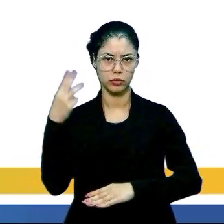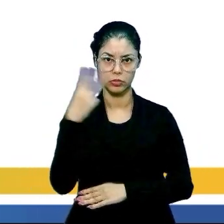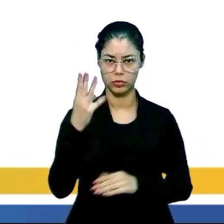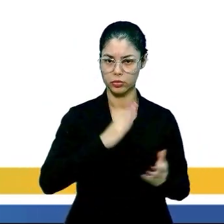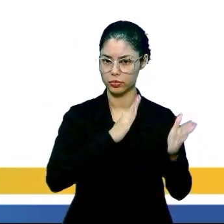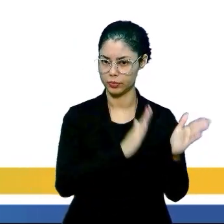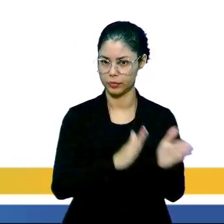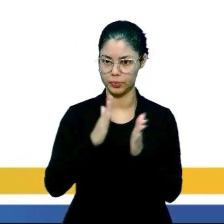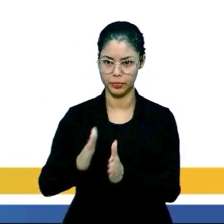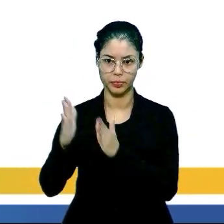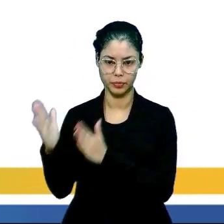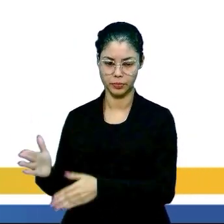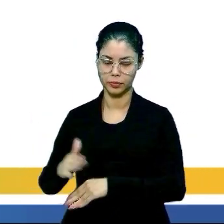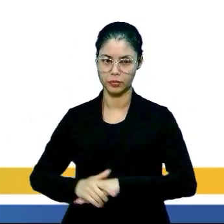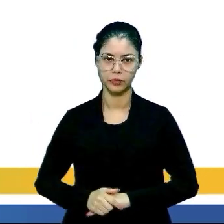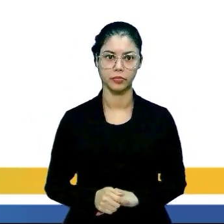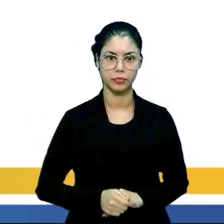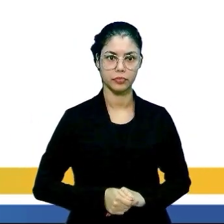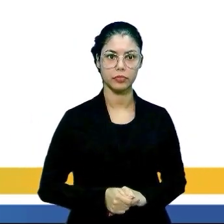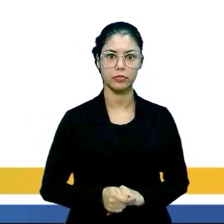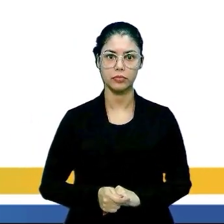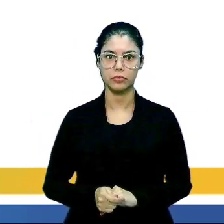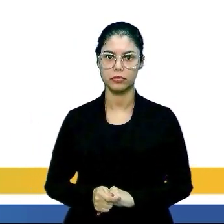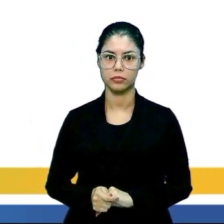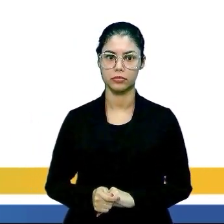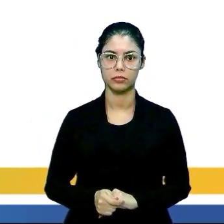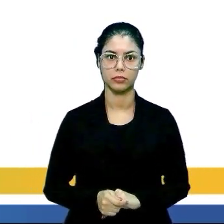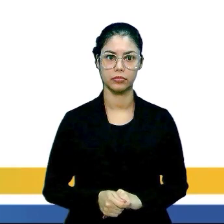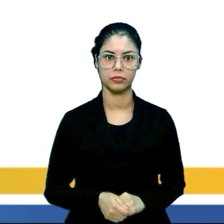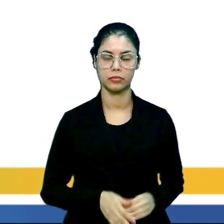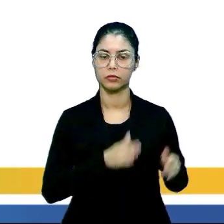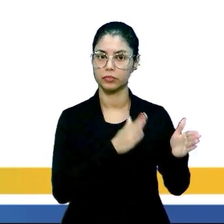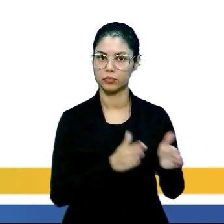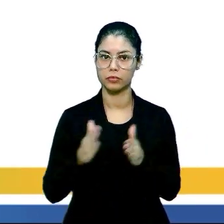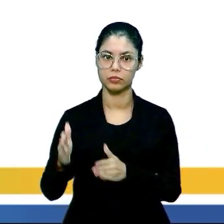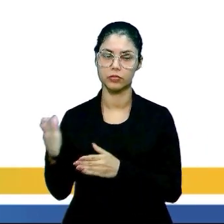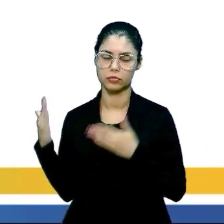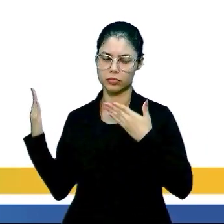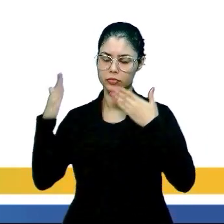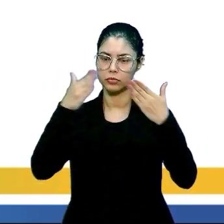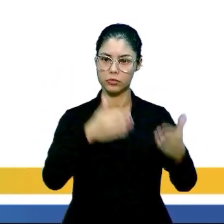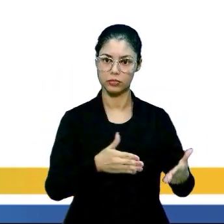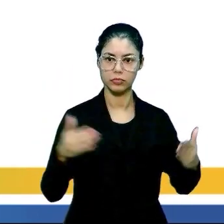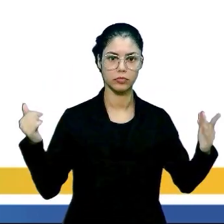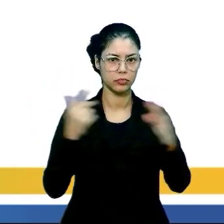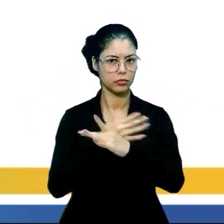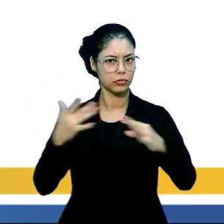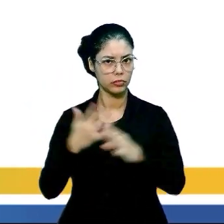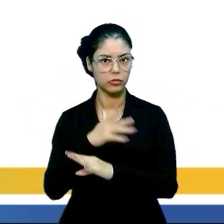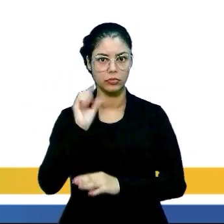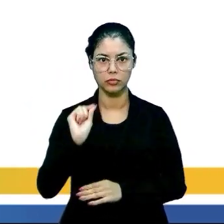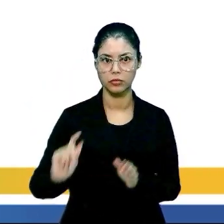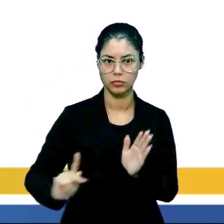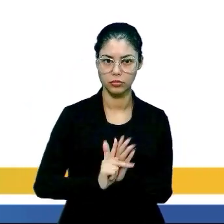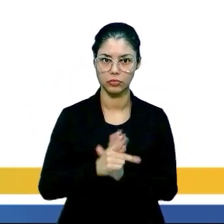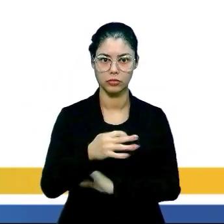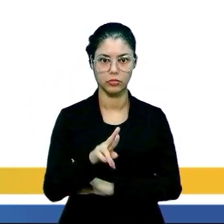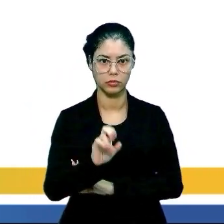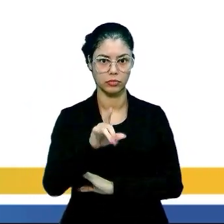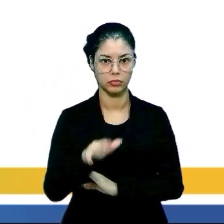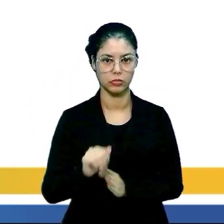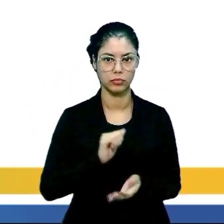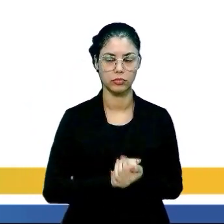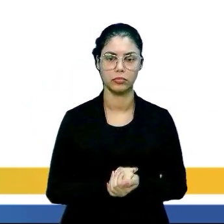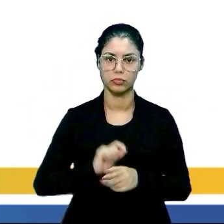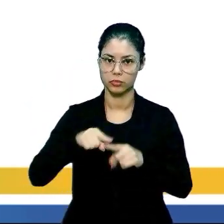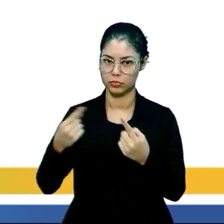da terceira fase? Essa fase ela tem um foco central na prosa. Embora